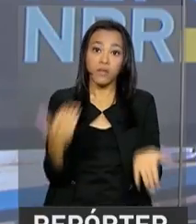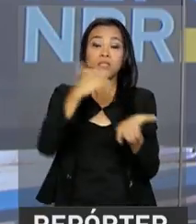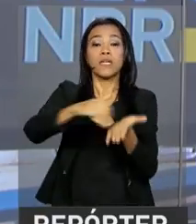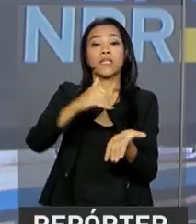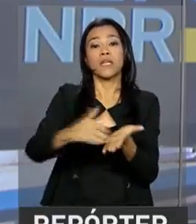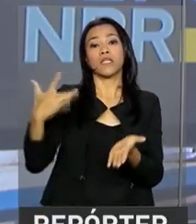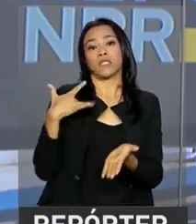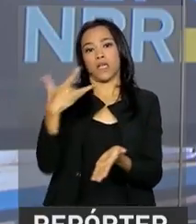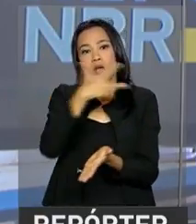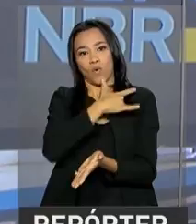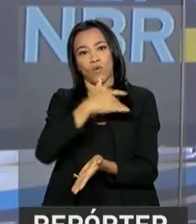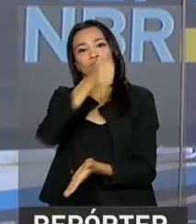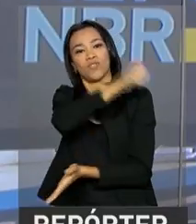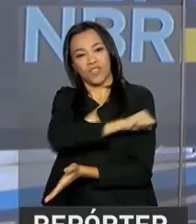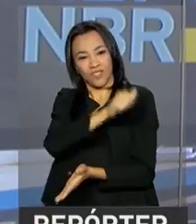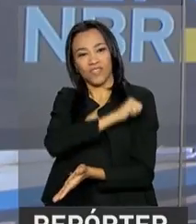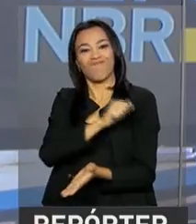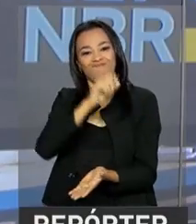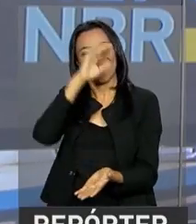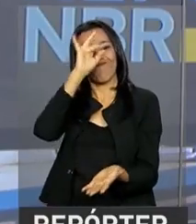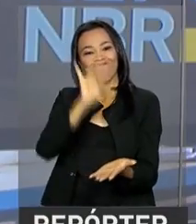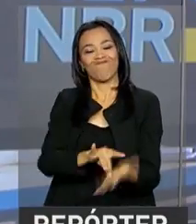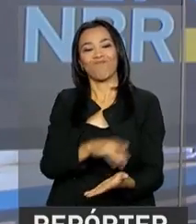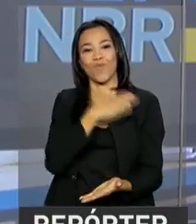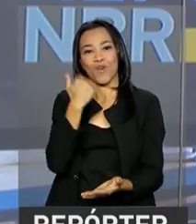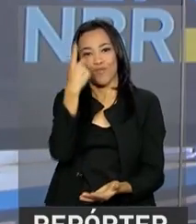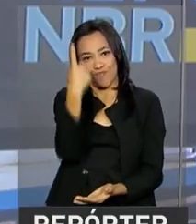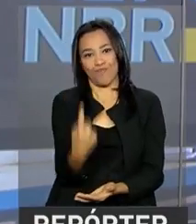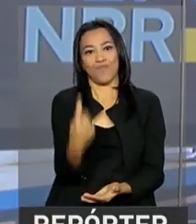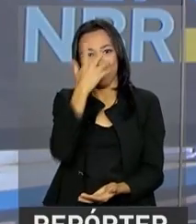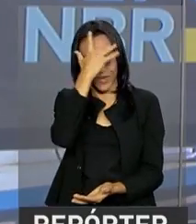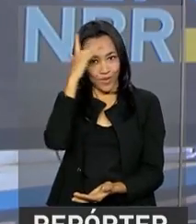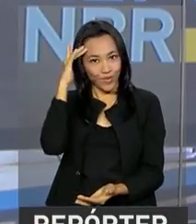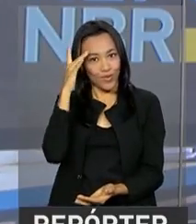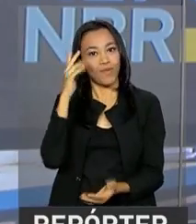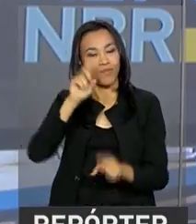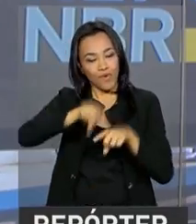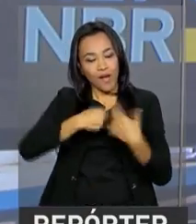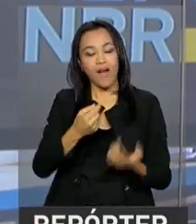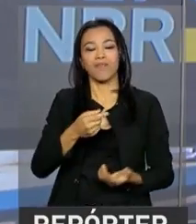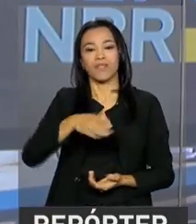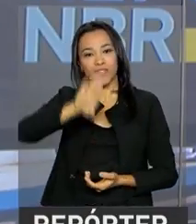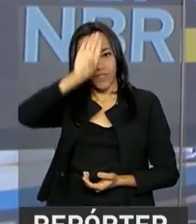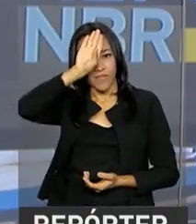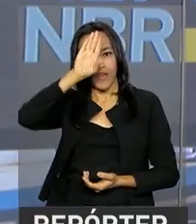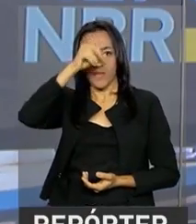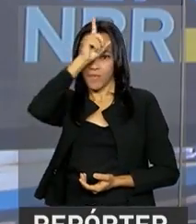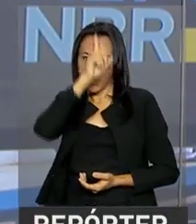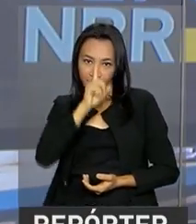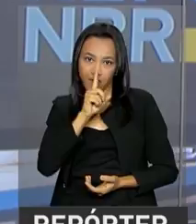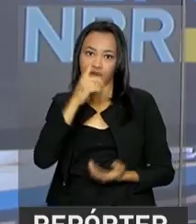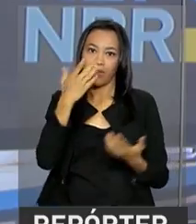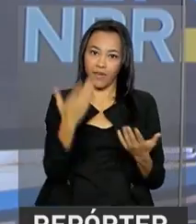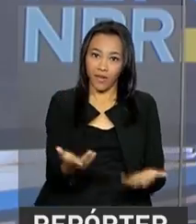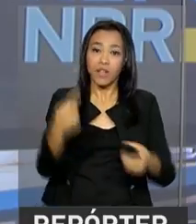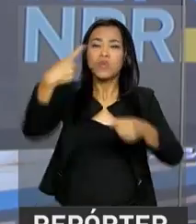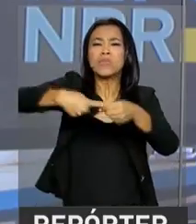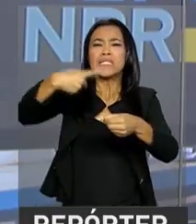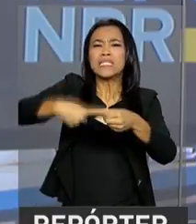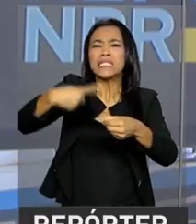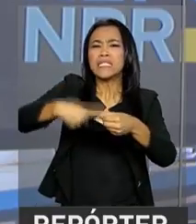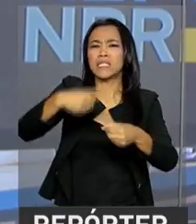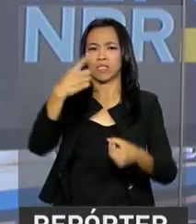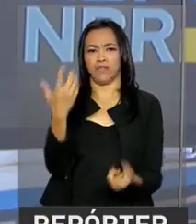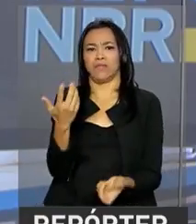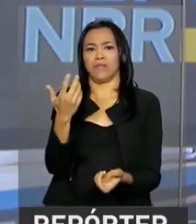confirmou a primeira morte por febre amarela Silvestre o caso foi registrado em Casimiro de Abril no interior